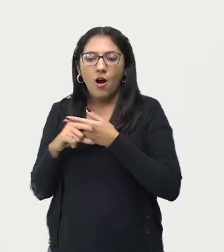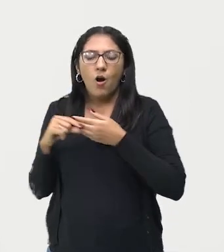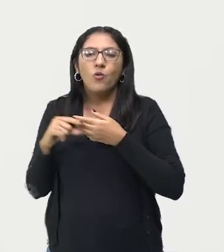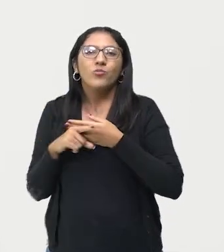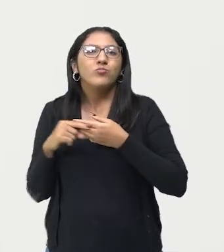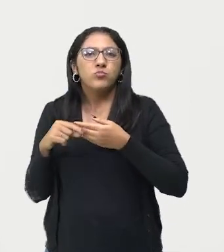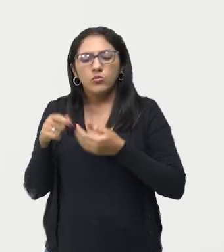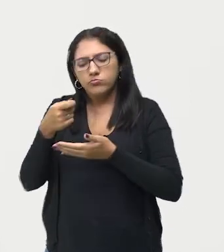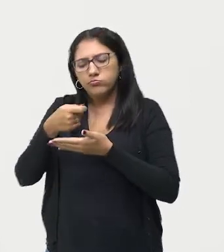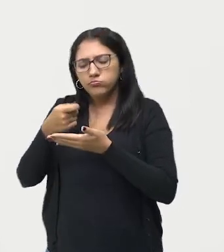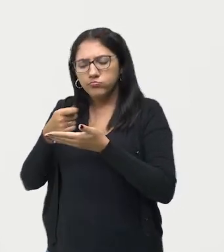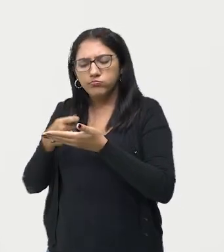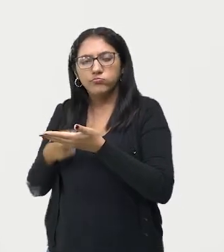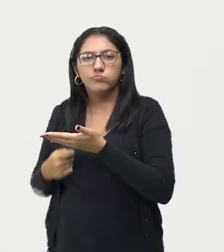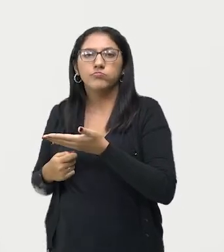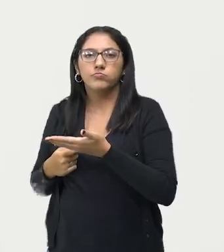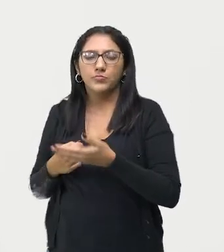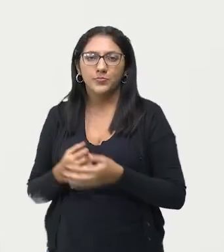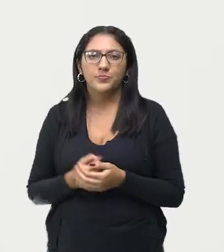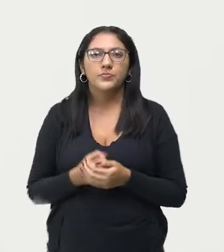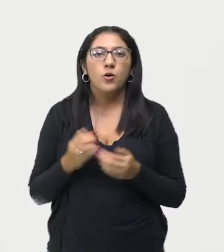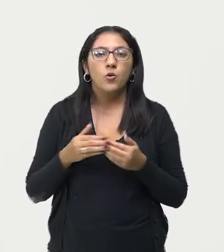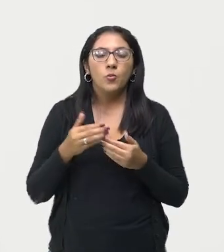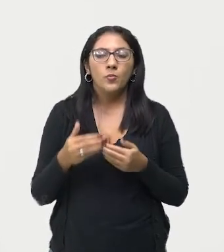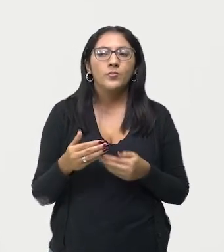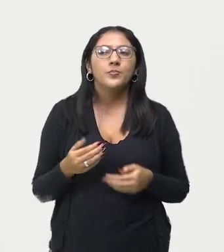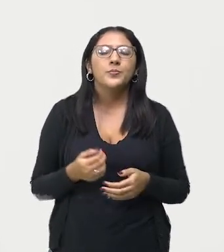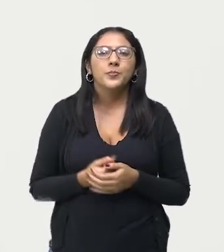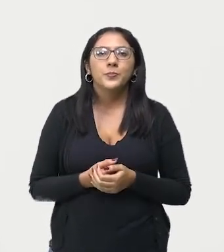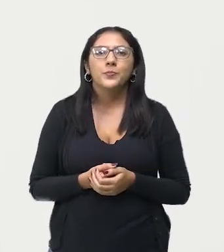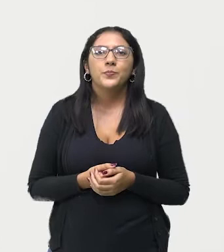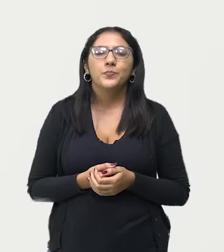sobre o fato. Ok? Vamos adiante.